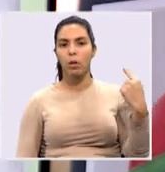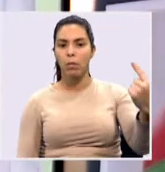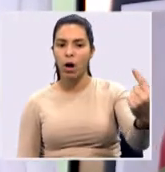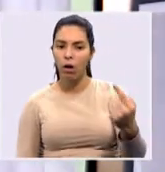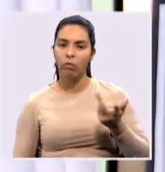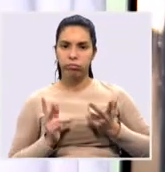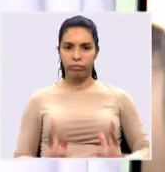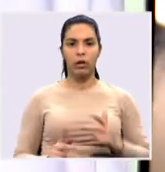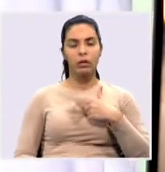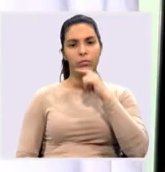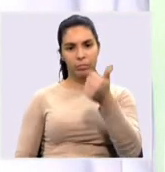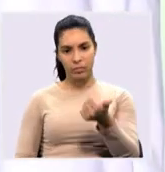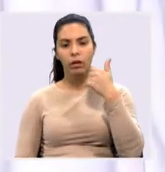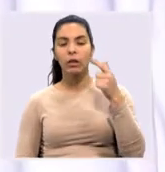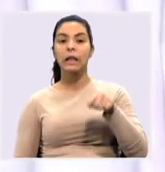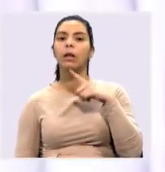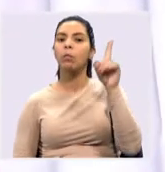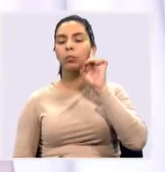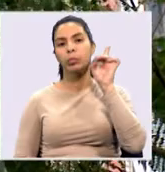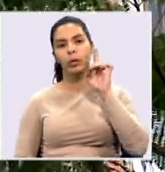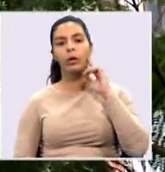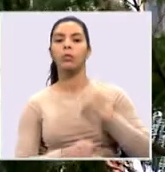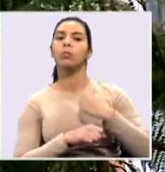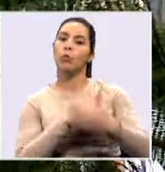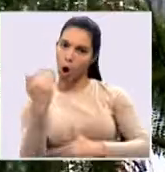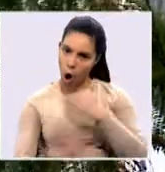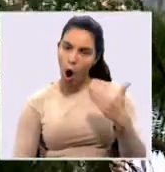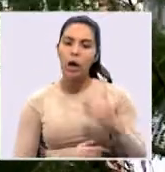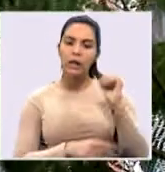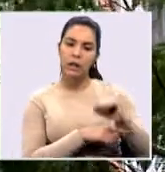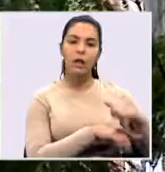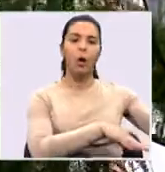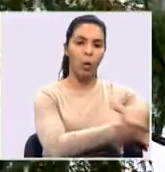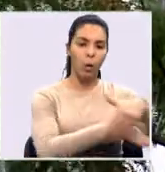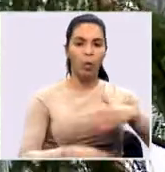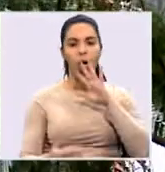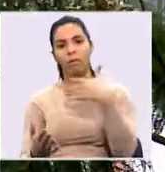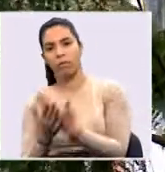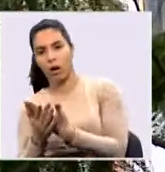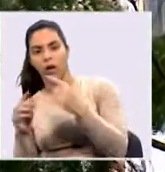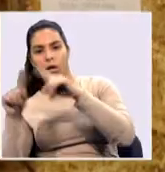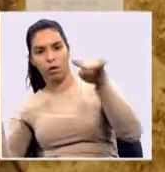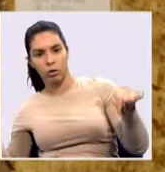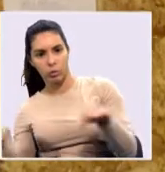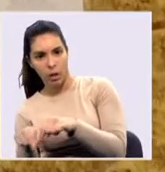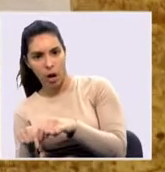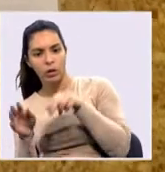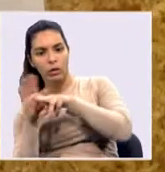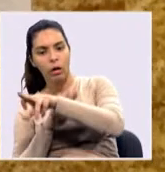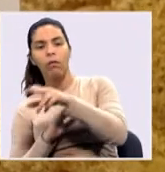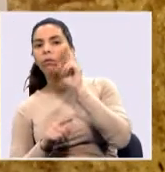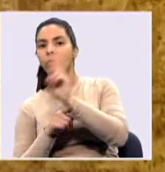arte urbana. A autopromoção foi importante para que os trabalhos destes artistas saltassem das ruas para as